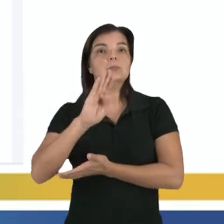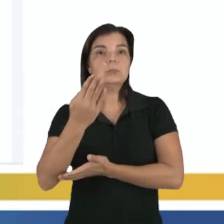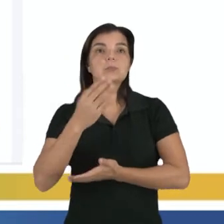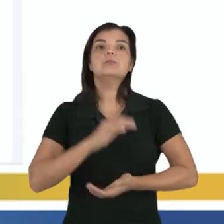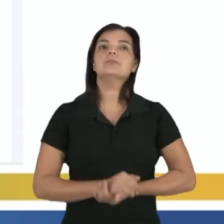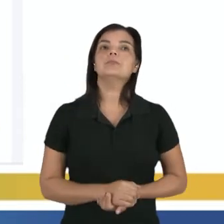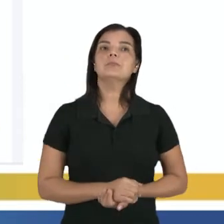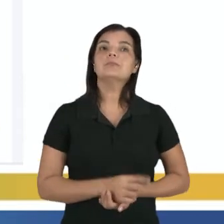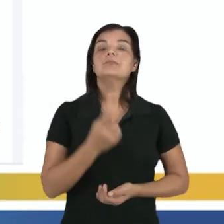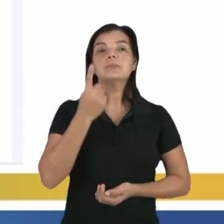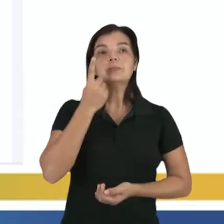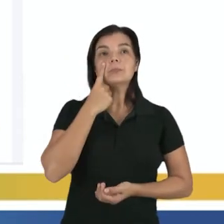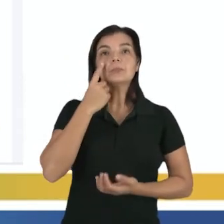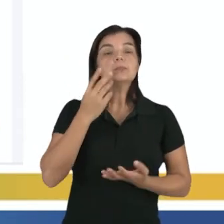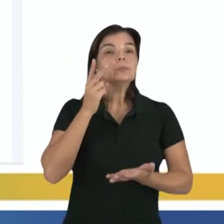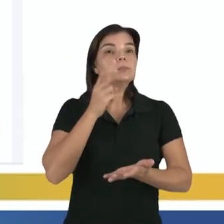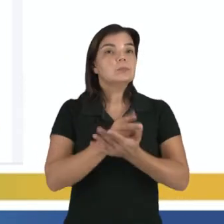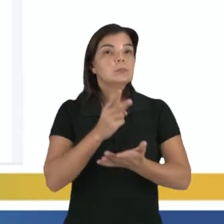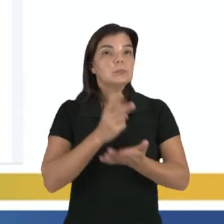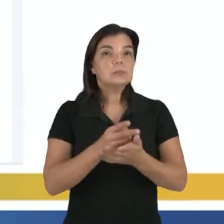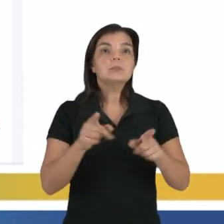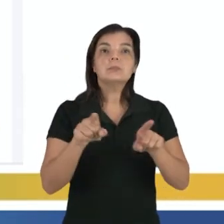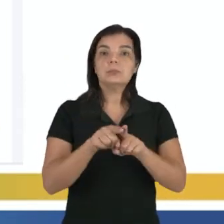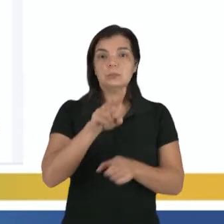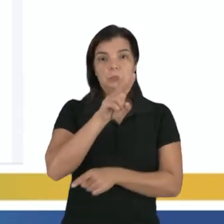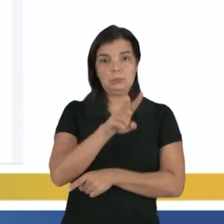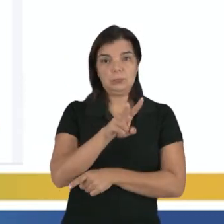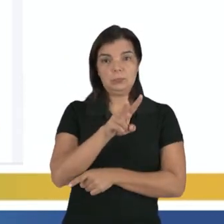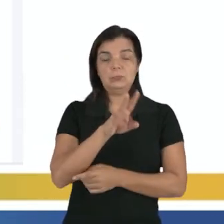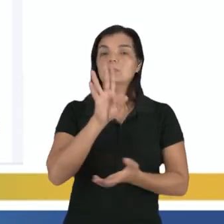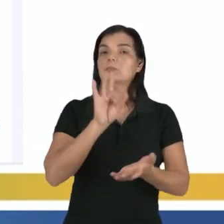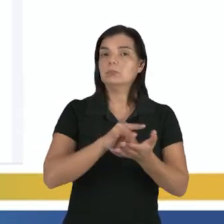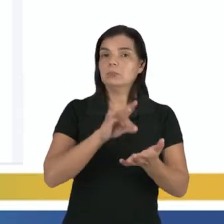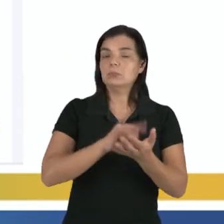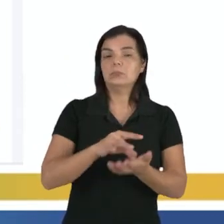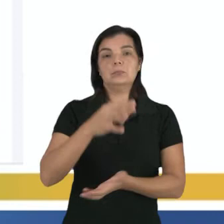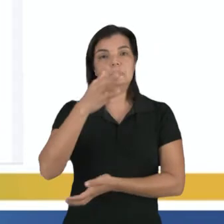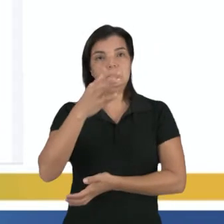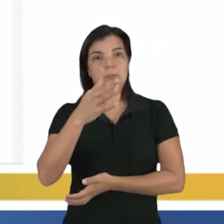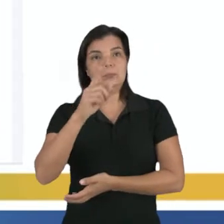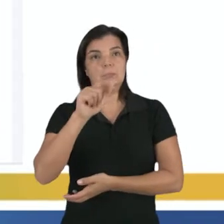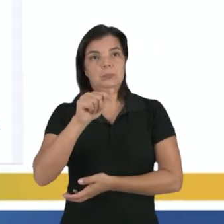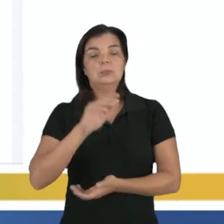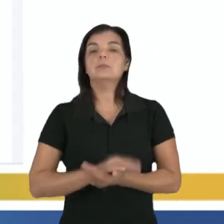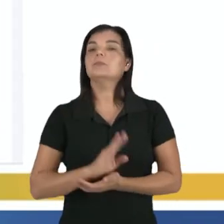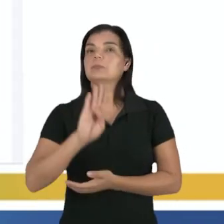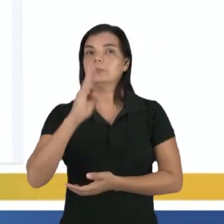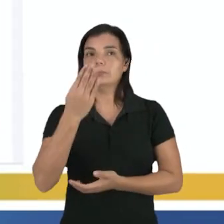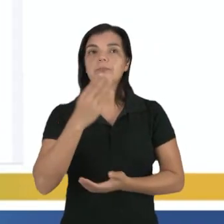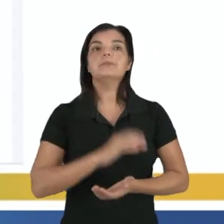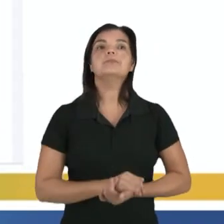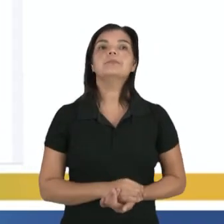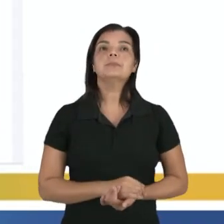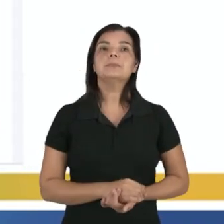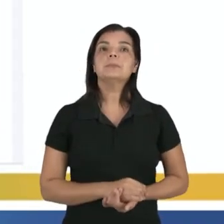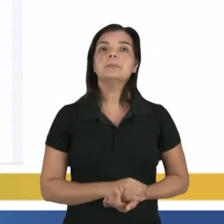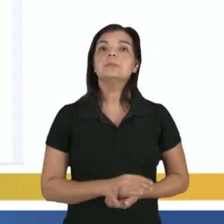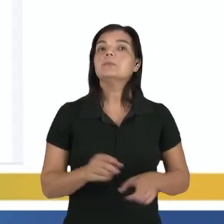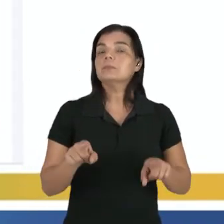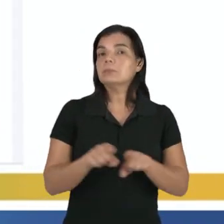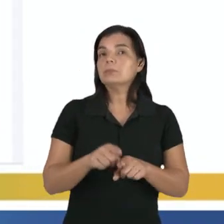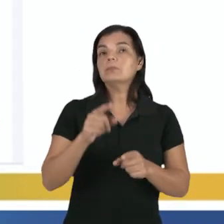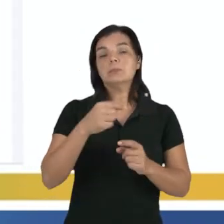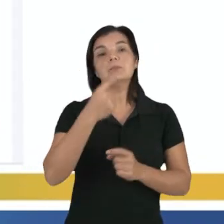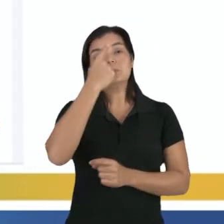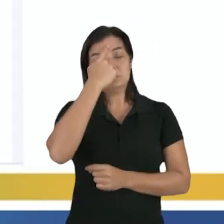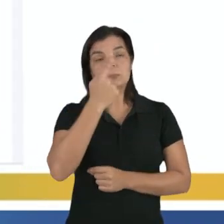falso. Tá? Então, toda vez que você vê esse V, é verdadeiro. Toda vez que você vê F, é falso. Tá? Então,